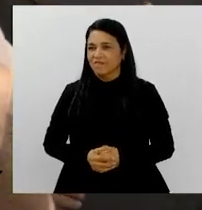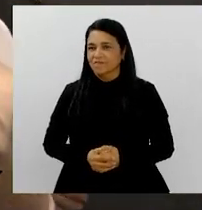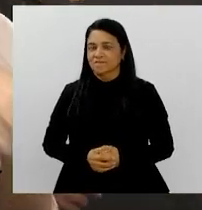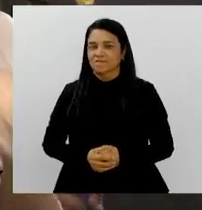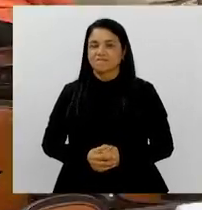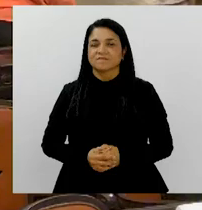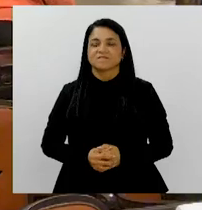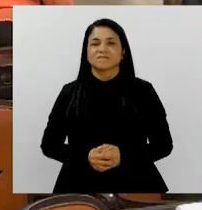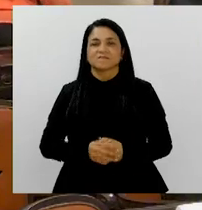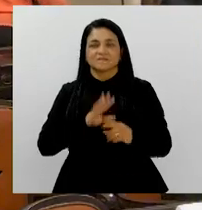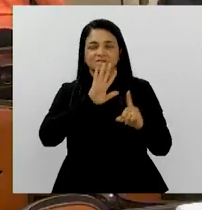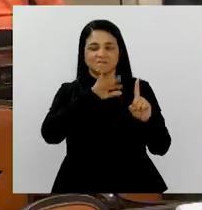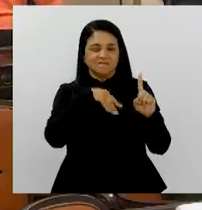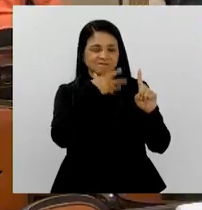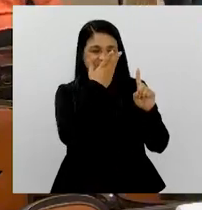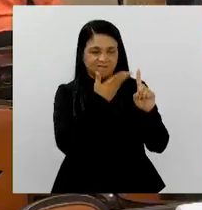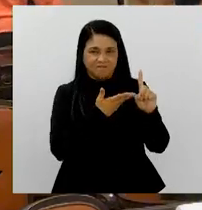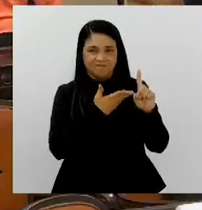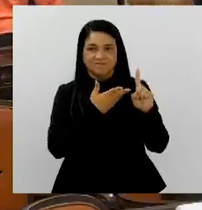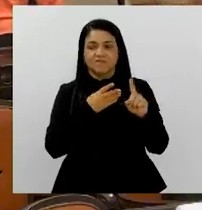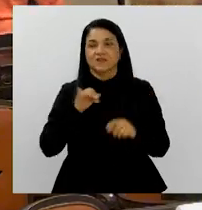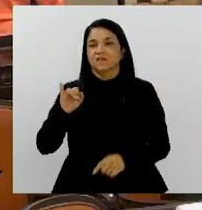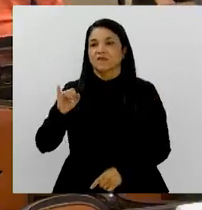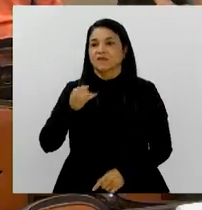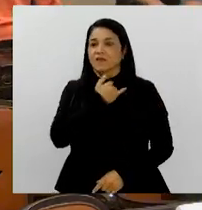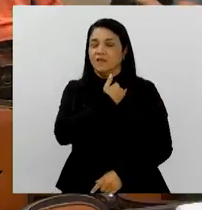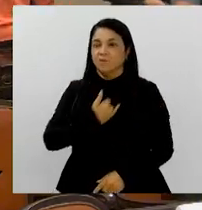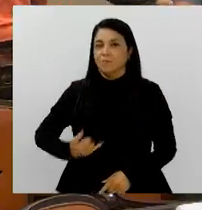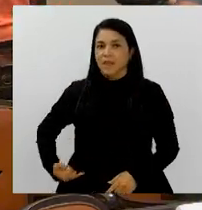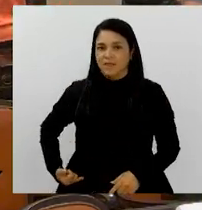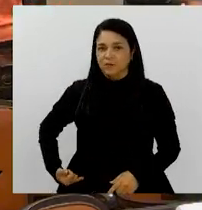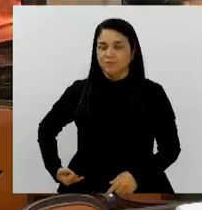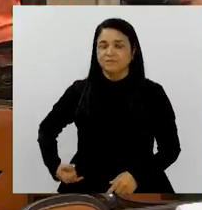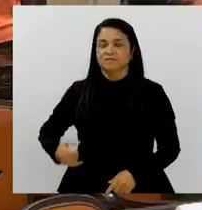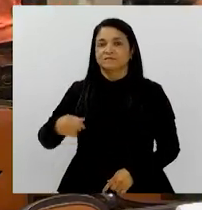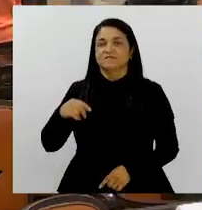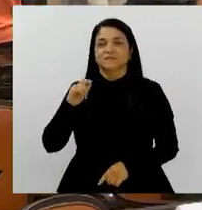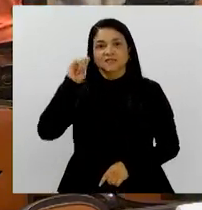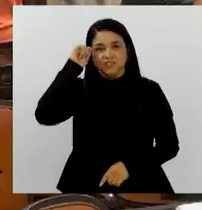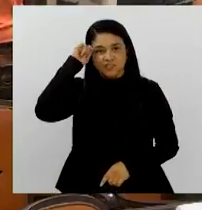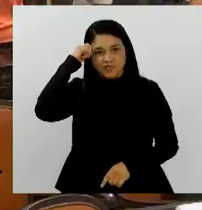Próximo agraciado, Império das Negras.